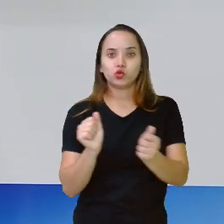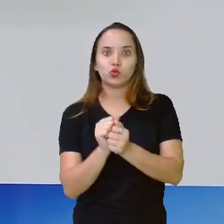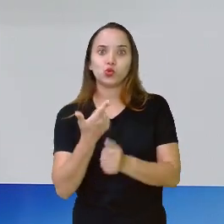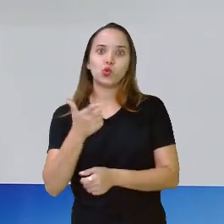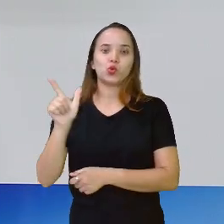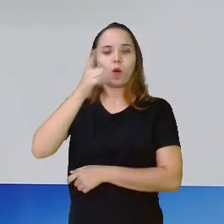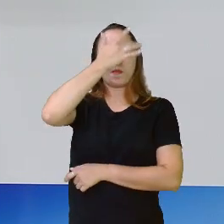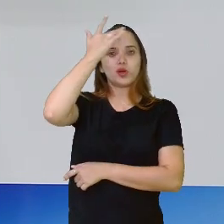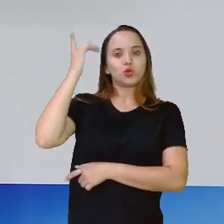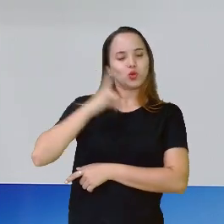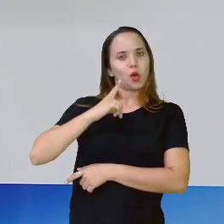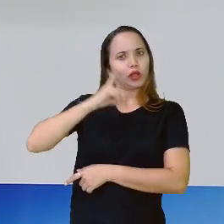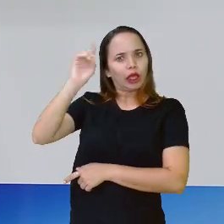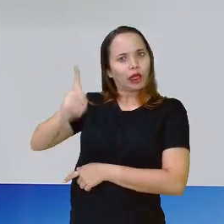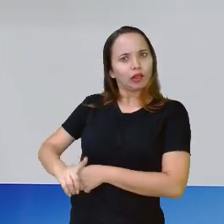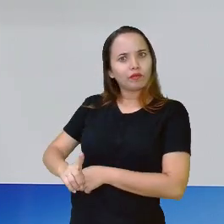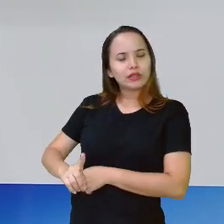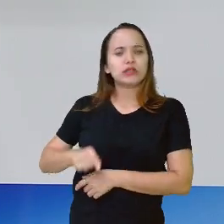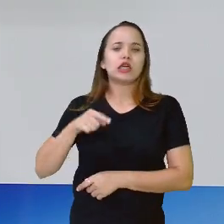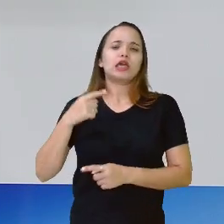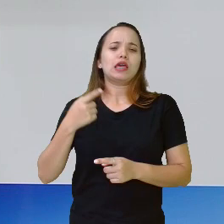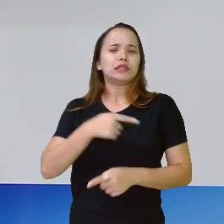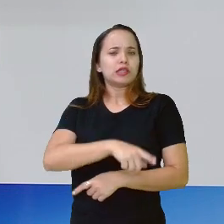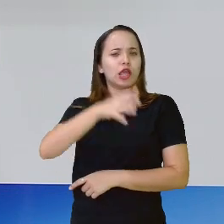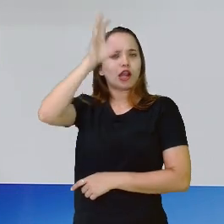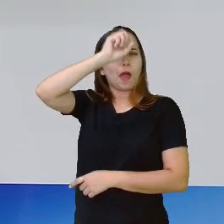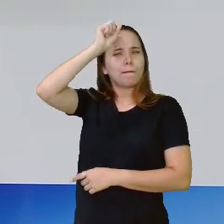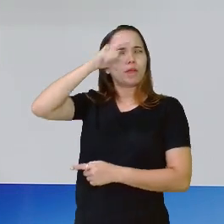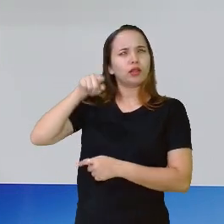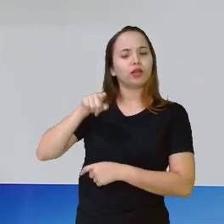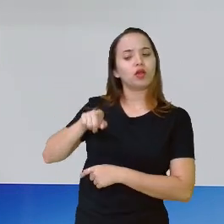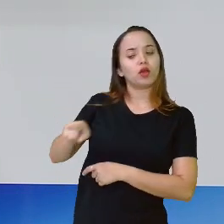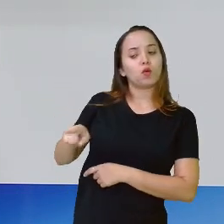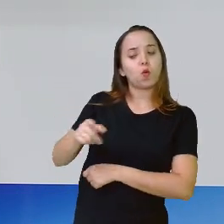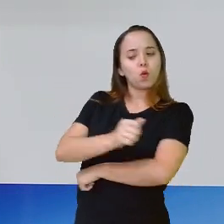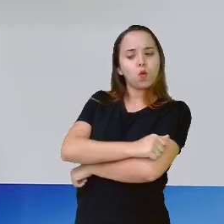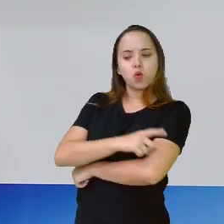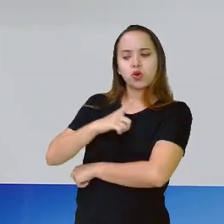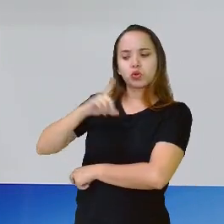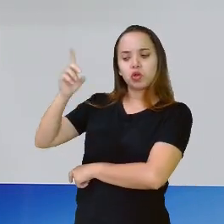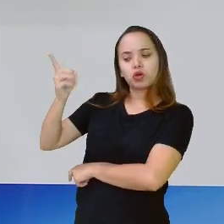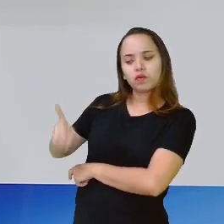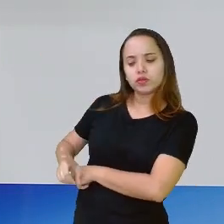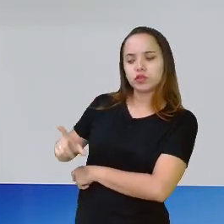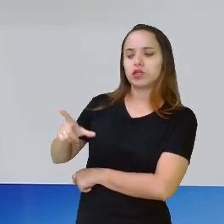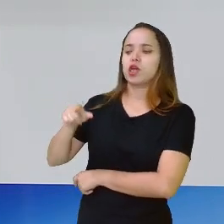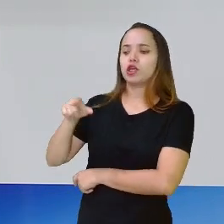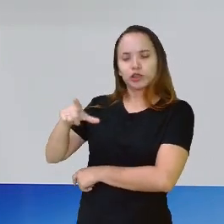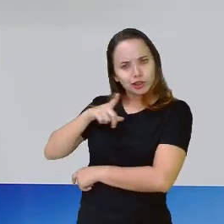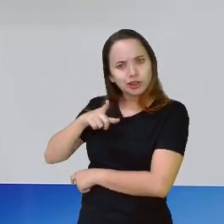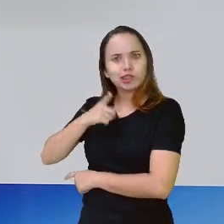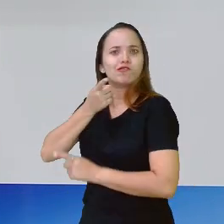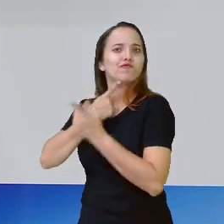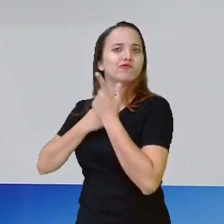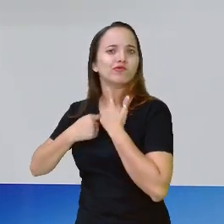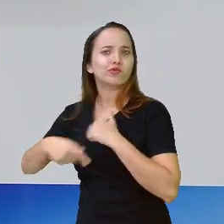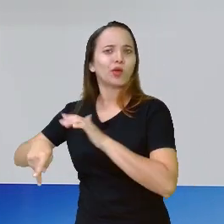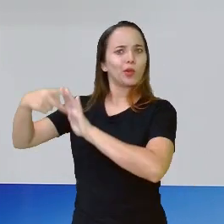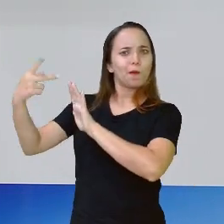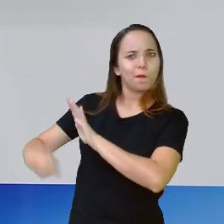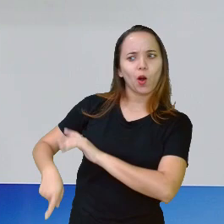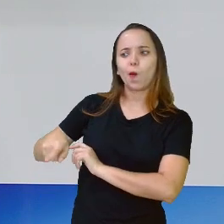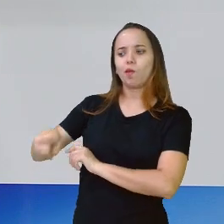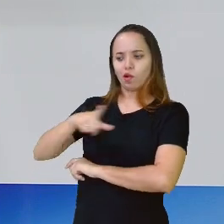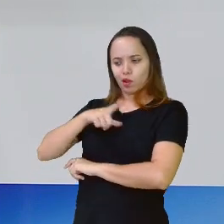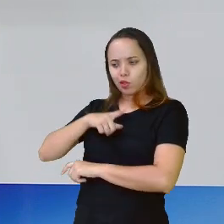tem vontades, ele tem desejos, ele também tem escolha, ele tem preferência, ele não é